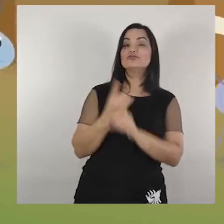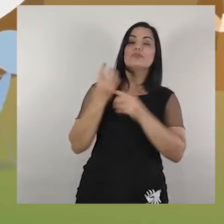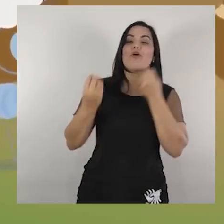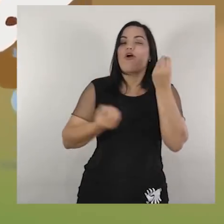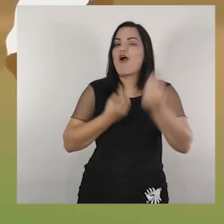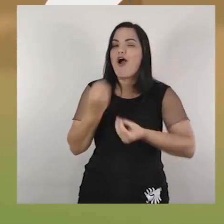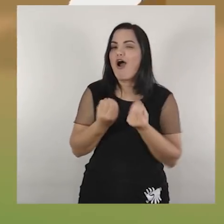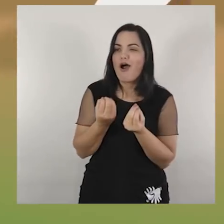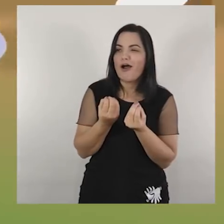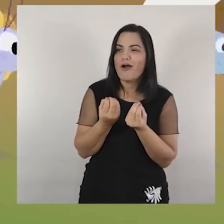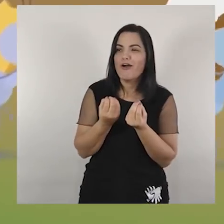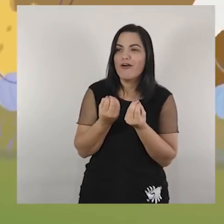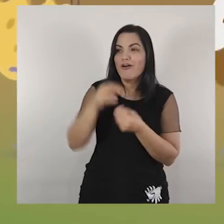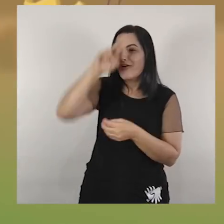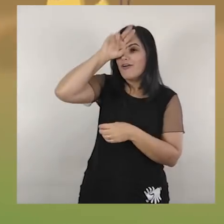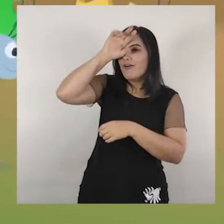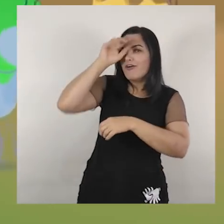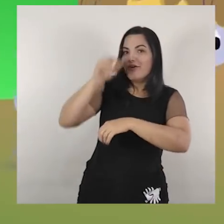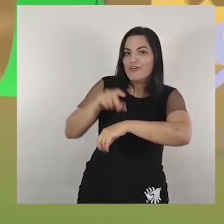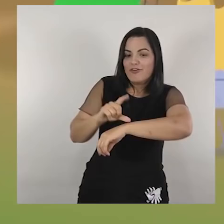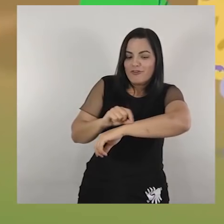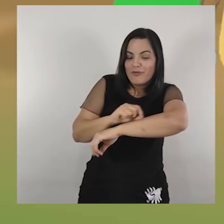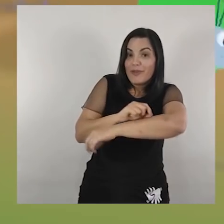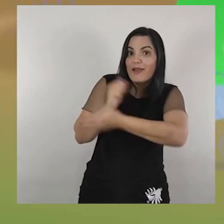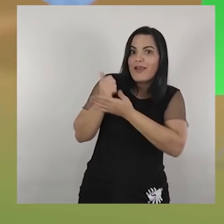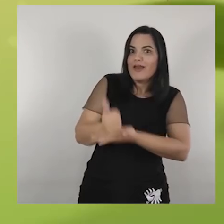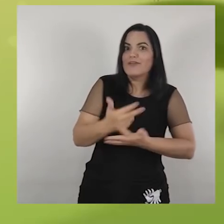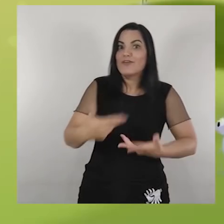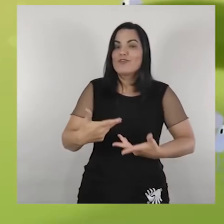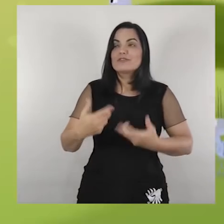formigas carregam coisas tão grandes.